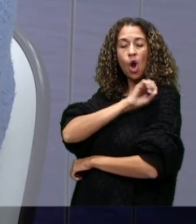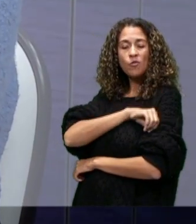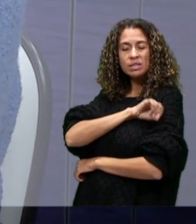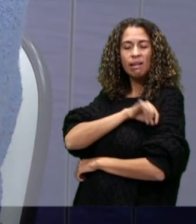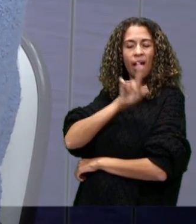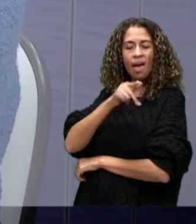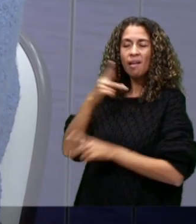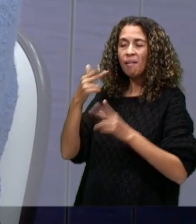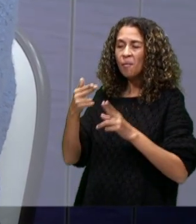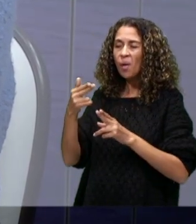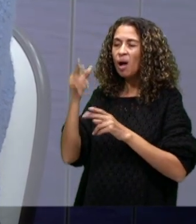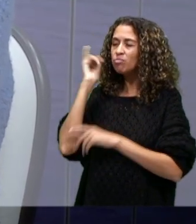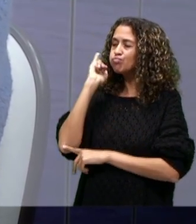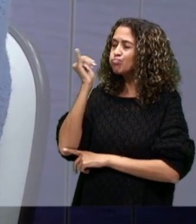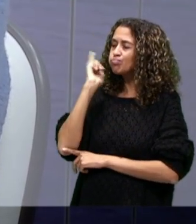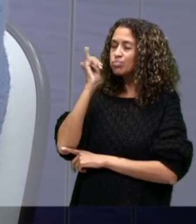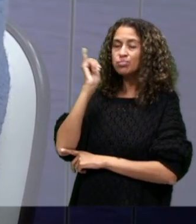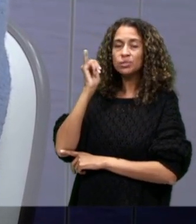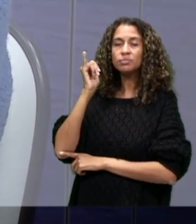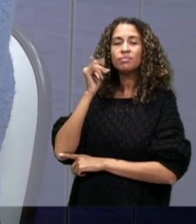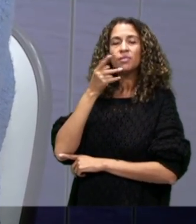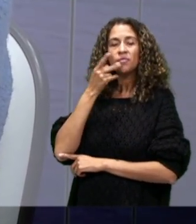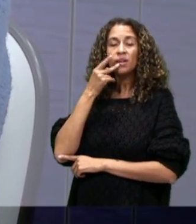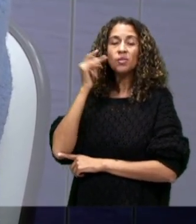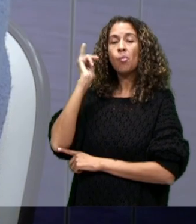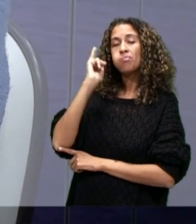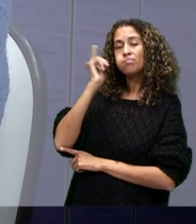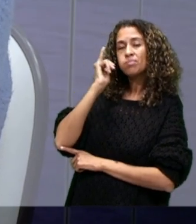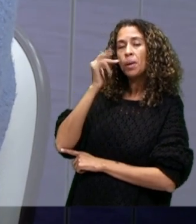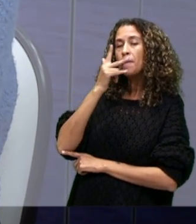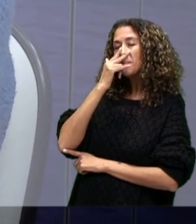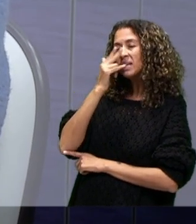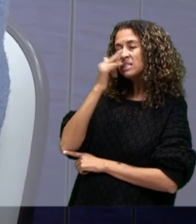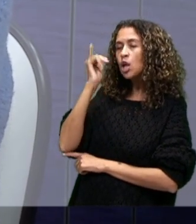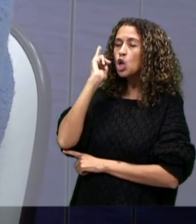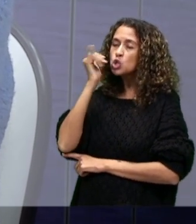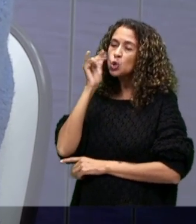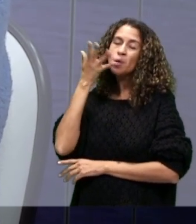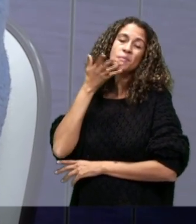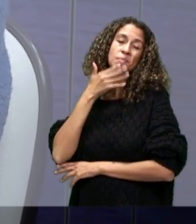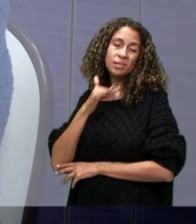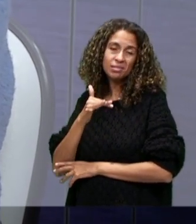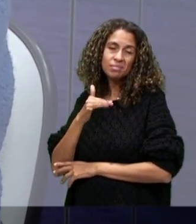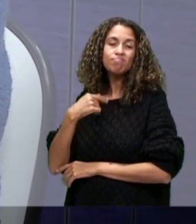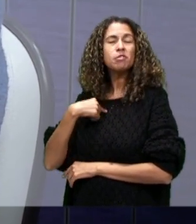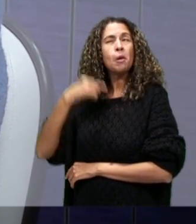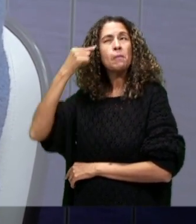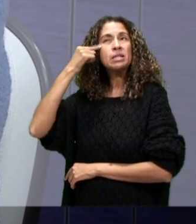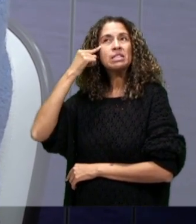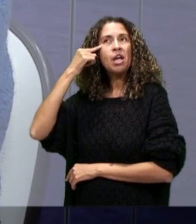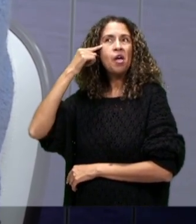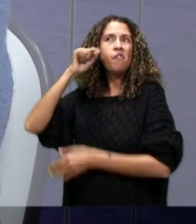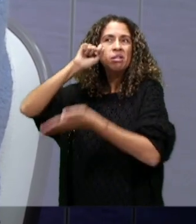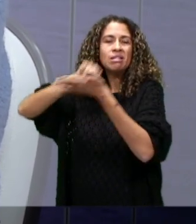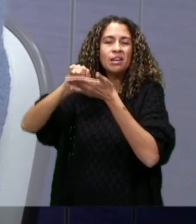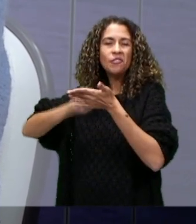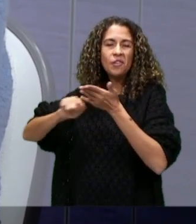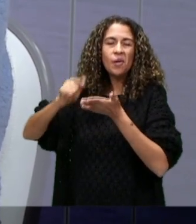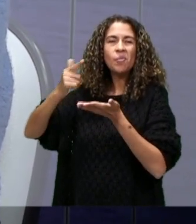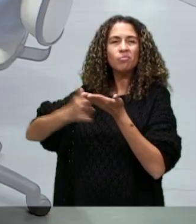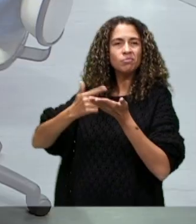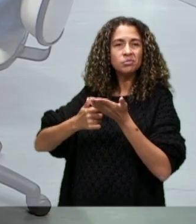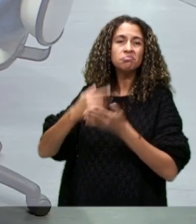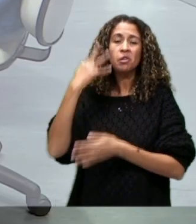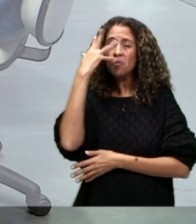daí eu comecei a ver que nas oficinas eu começava a contar mais em forma de história. E eu falei, eu tenho que materializar isso e fiz. Ficou